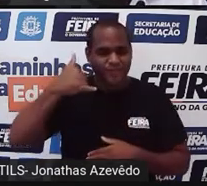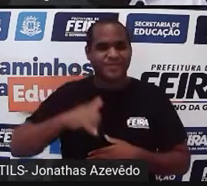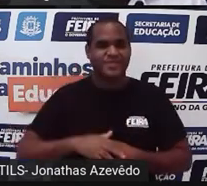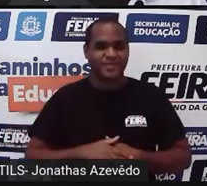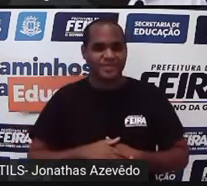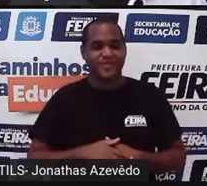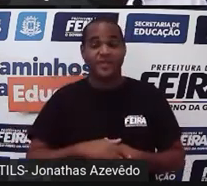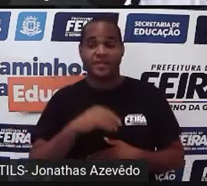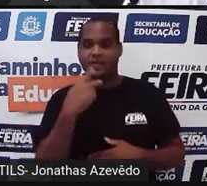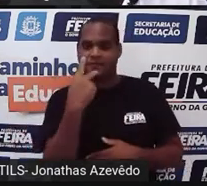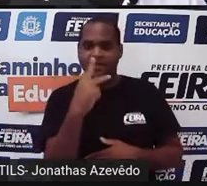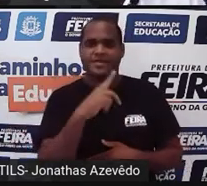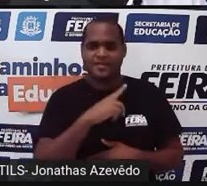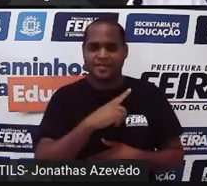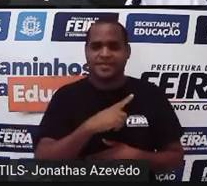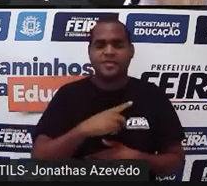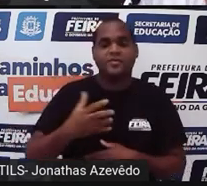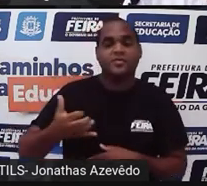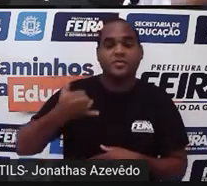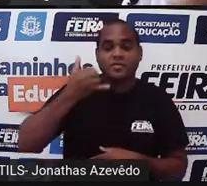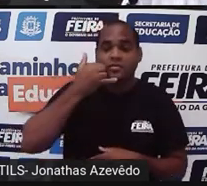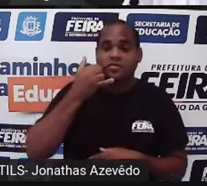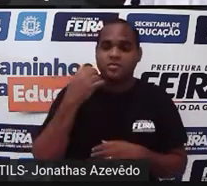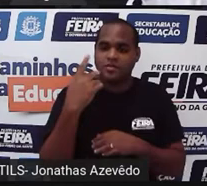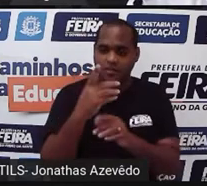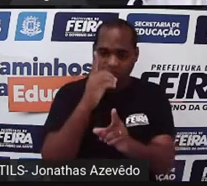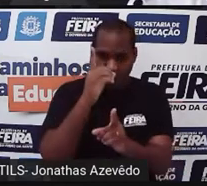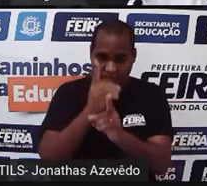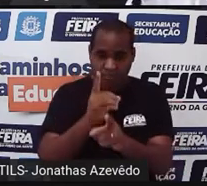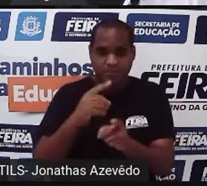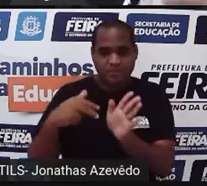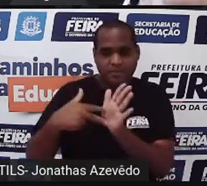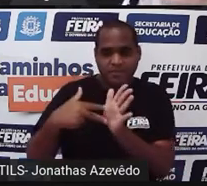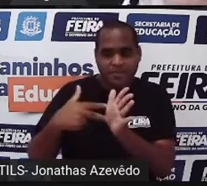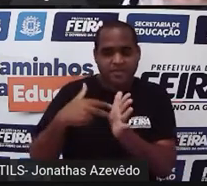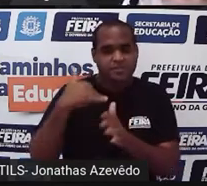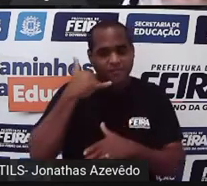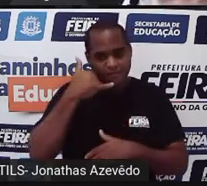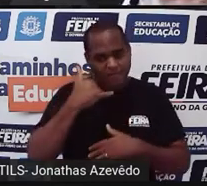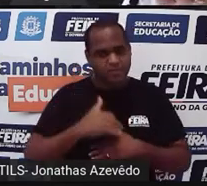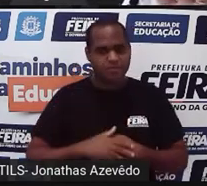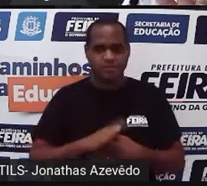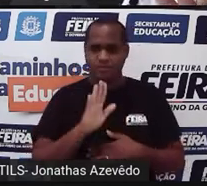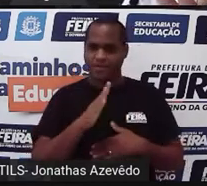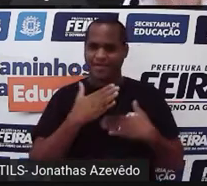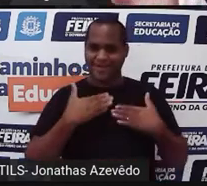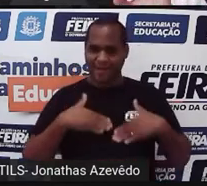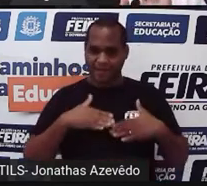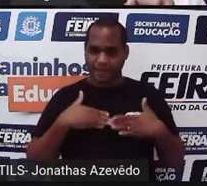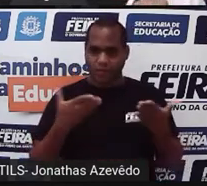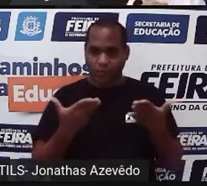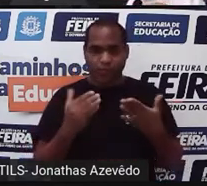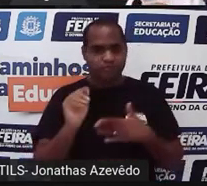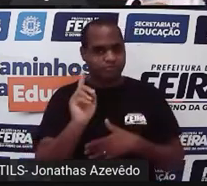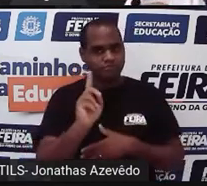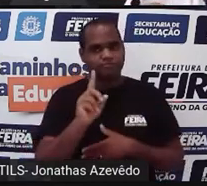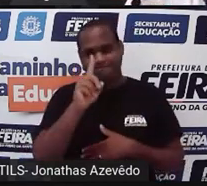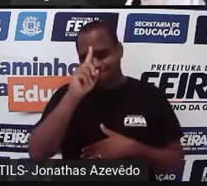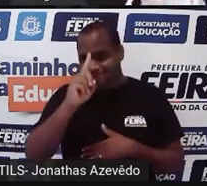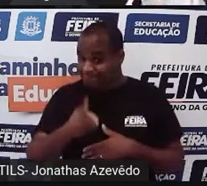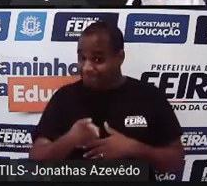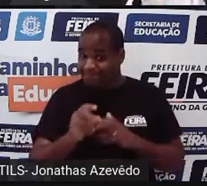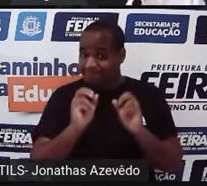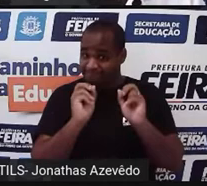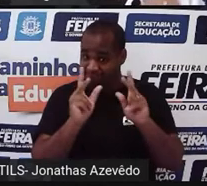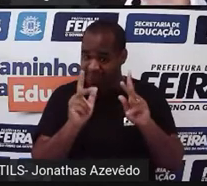você tiver um celular, né? Encontrar o seu carregador de celular. Mas calma, agora não. Eu vou dar o comando e